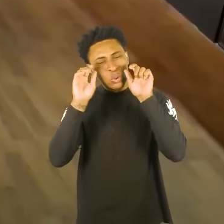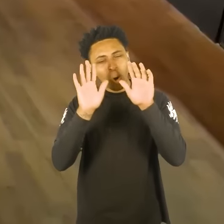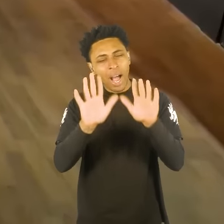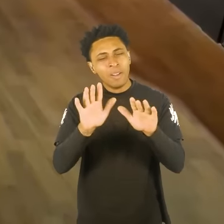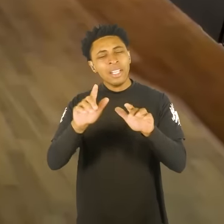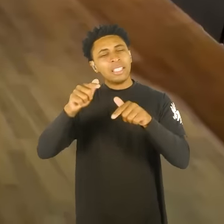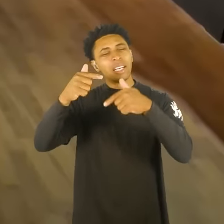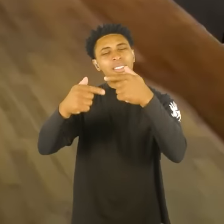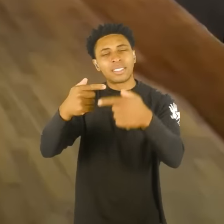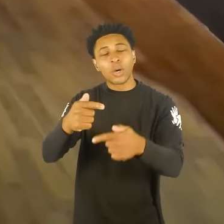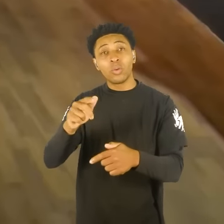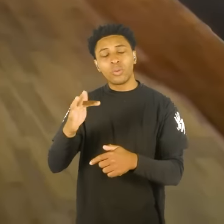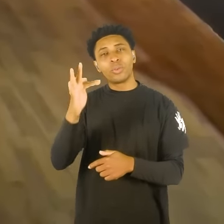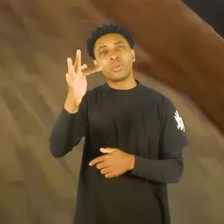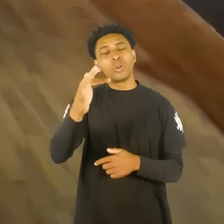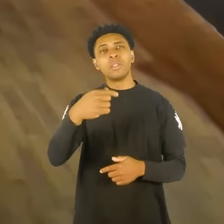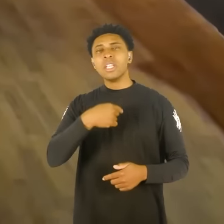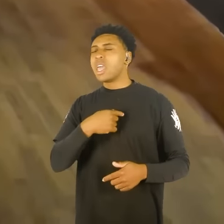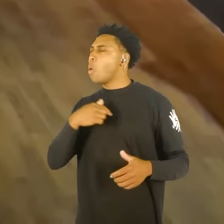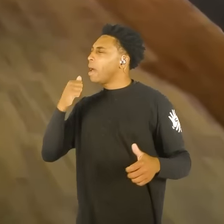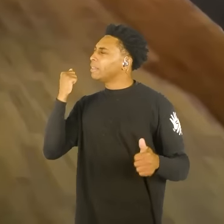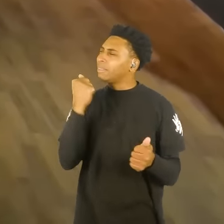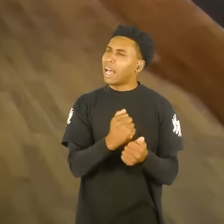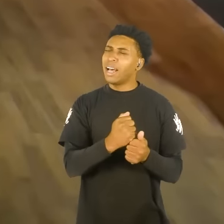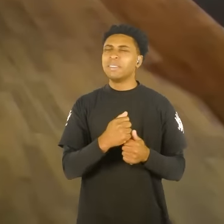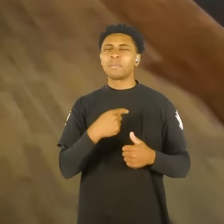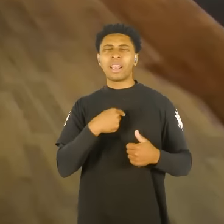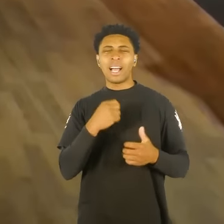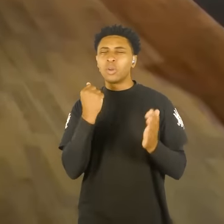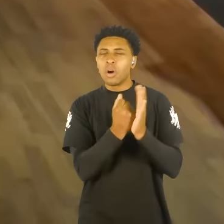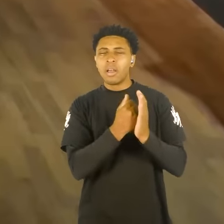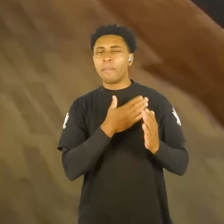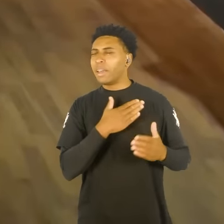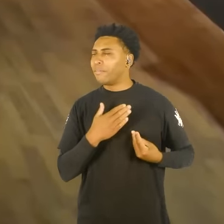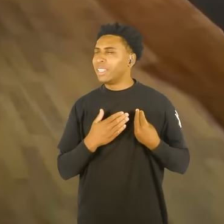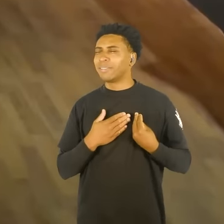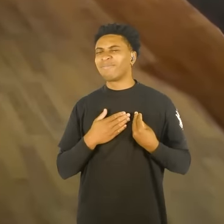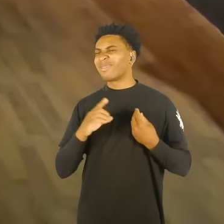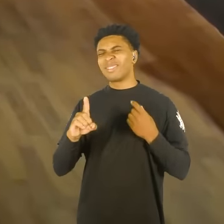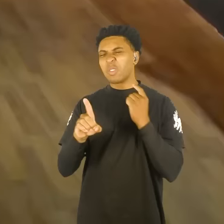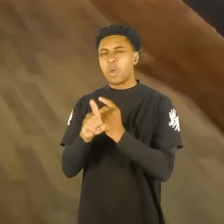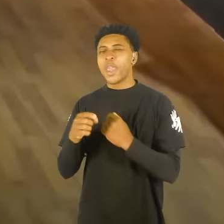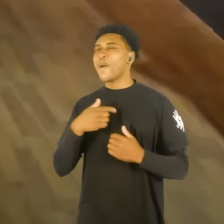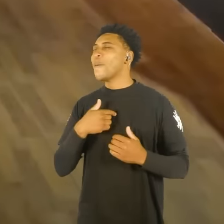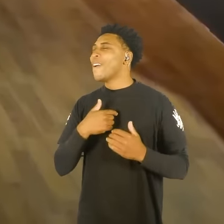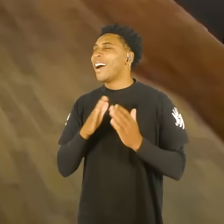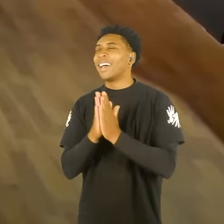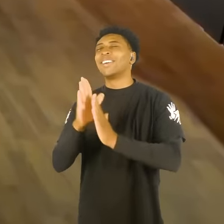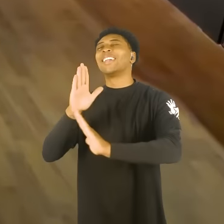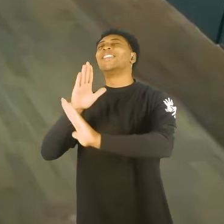após mim. Eu não serei marcado como assassino, eu não serei marcado como um perseguidor, eu serei um adorador.